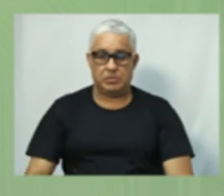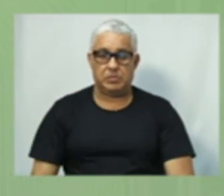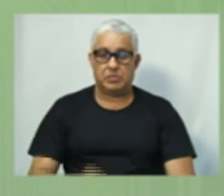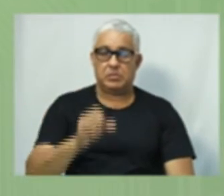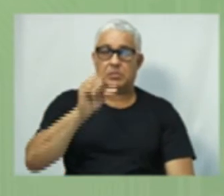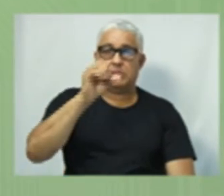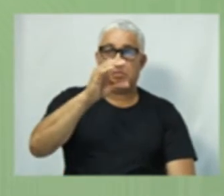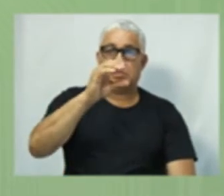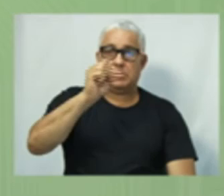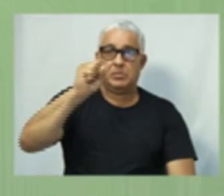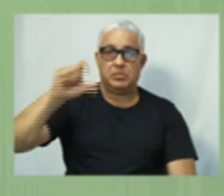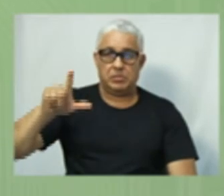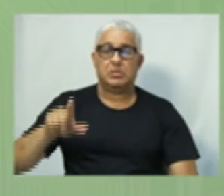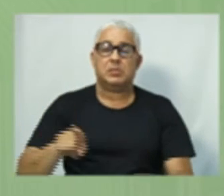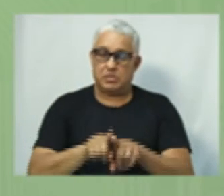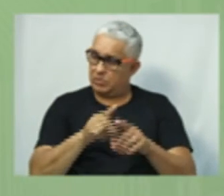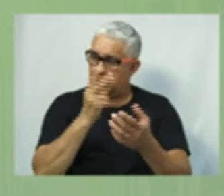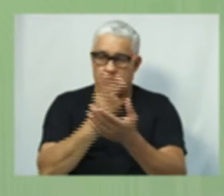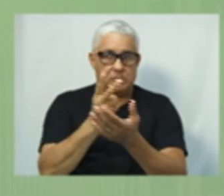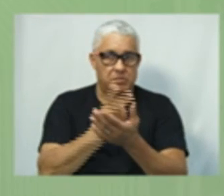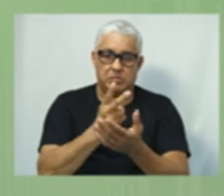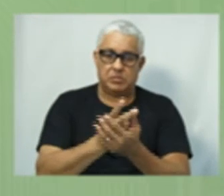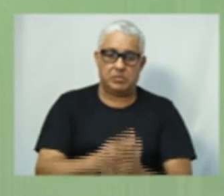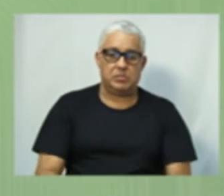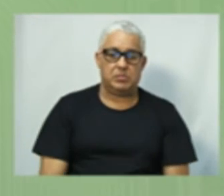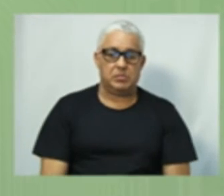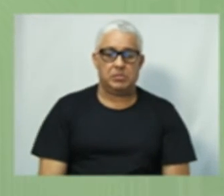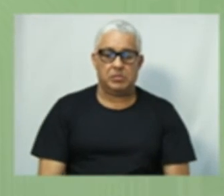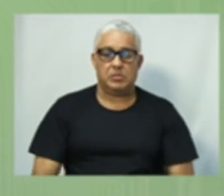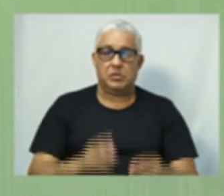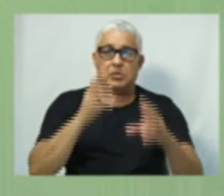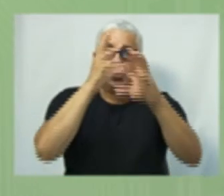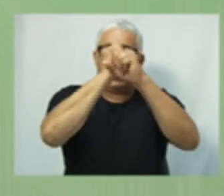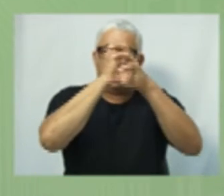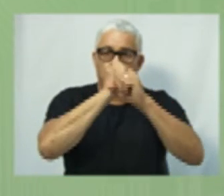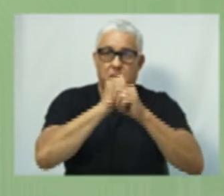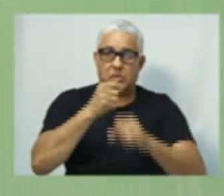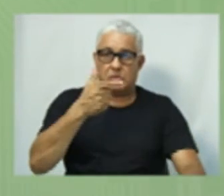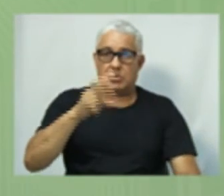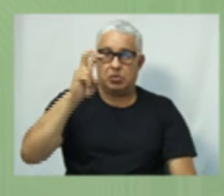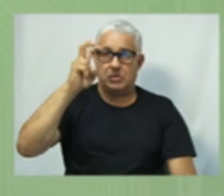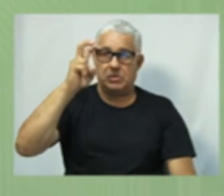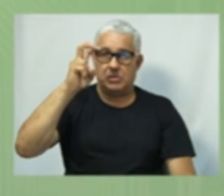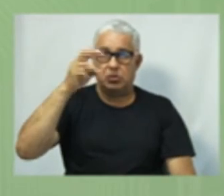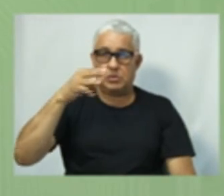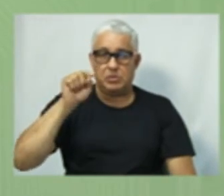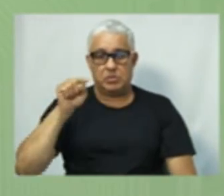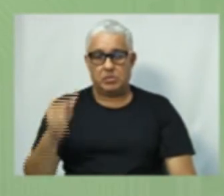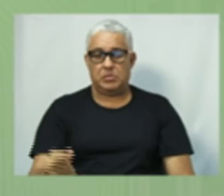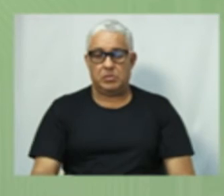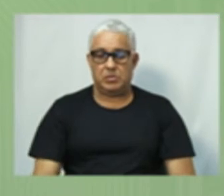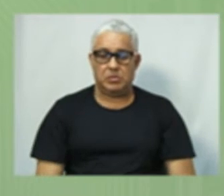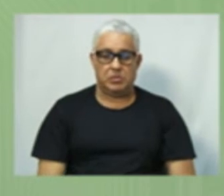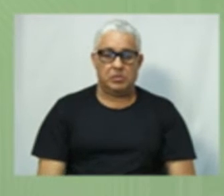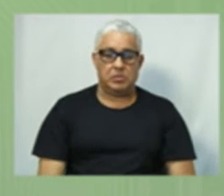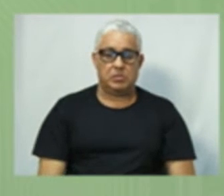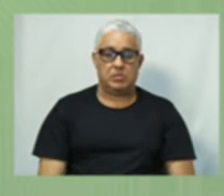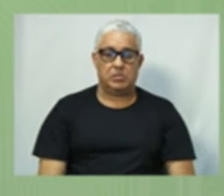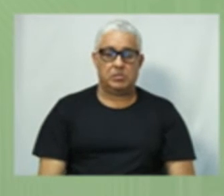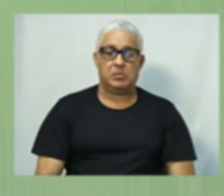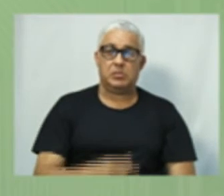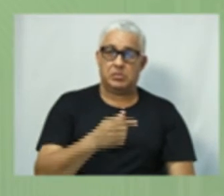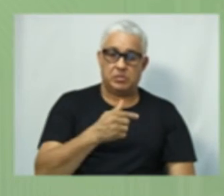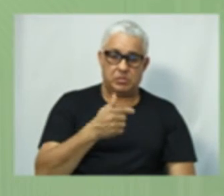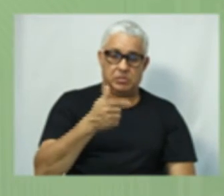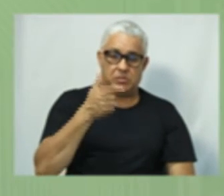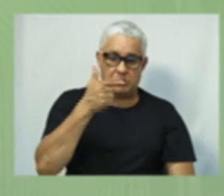né? 84, somamos todos os valores, 253 mil. E deu 253 mil aqui, que está